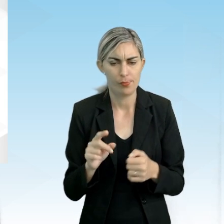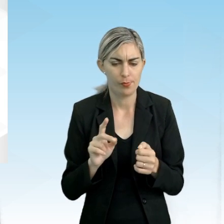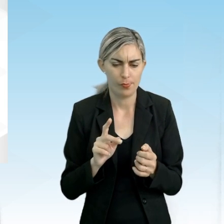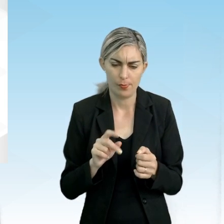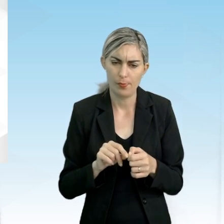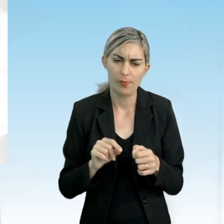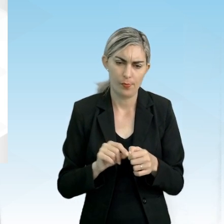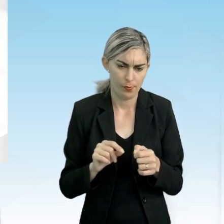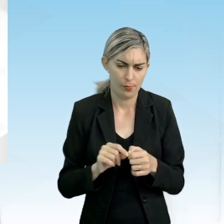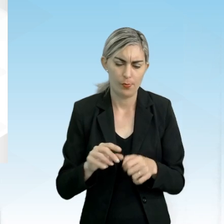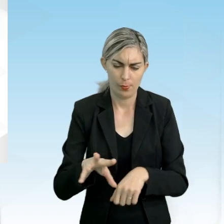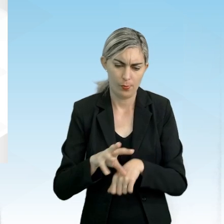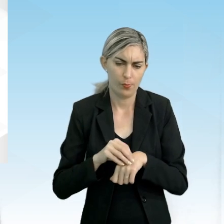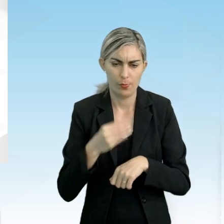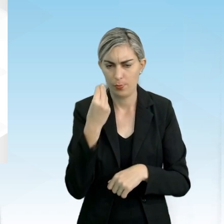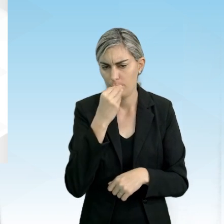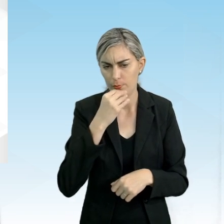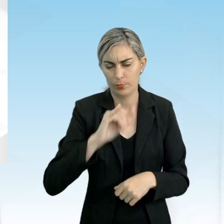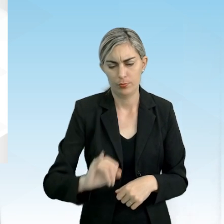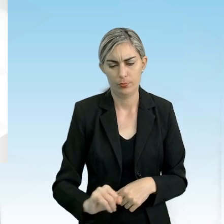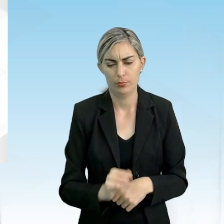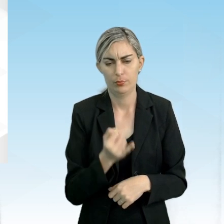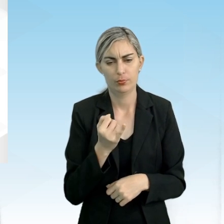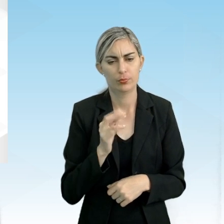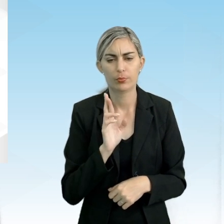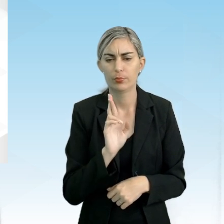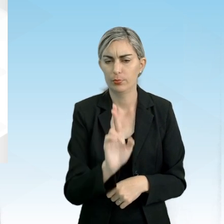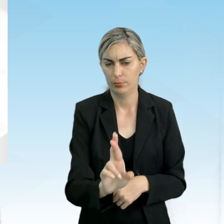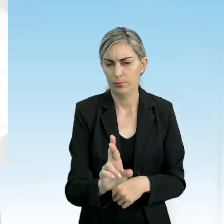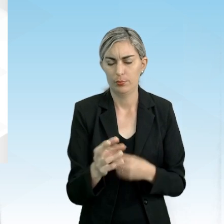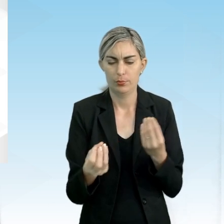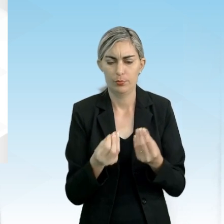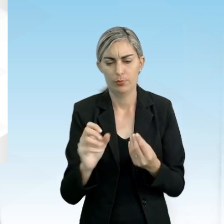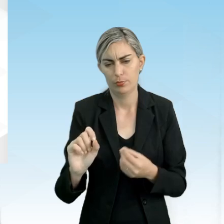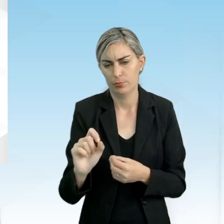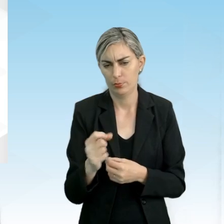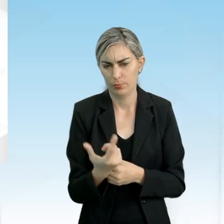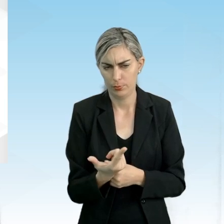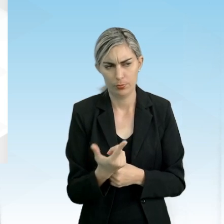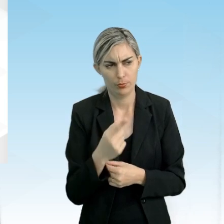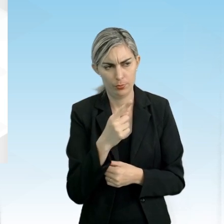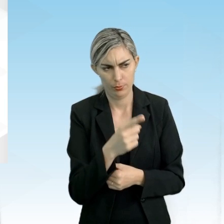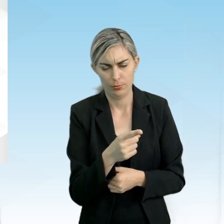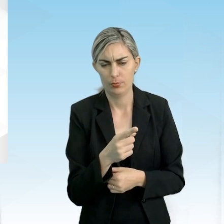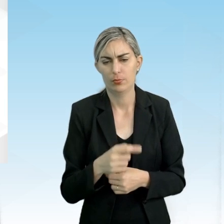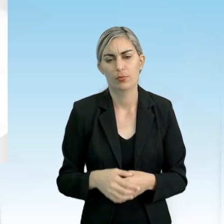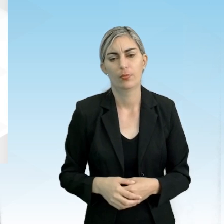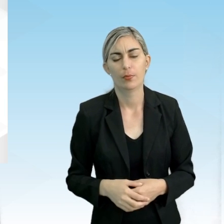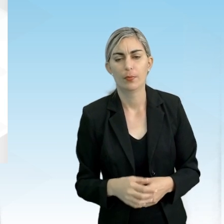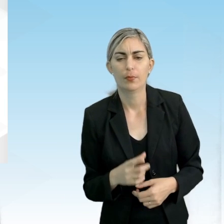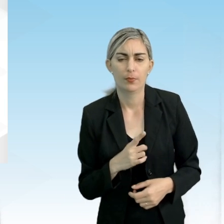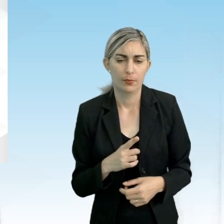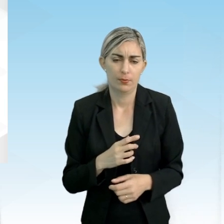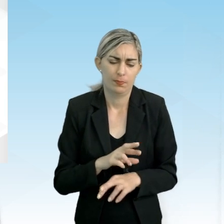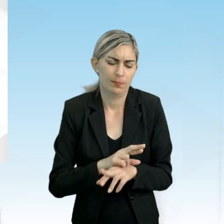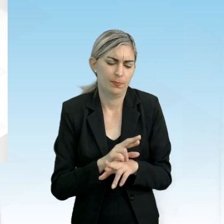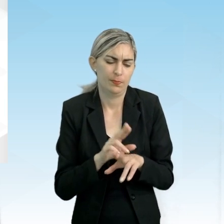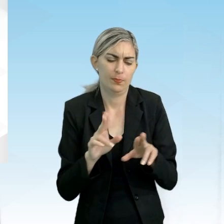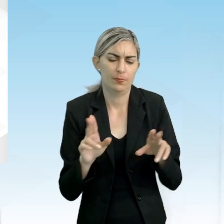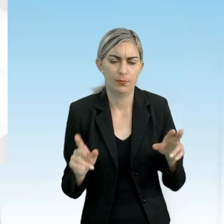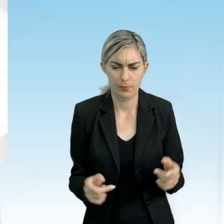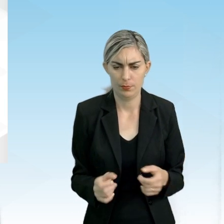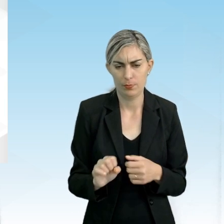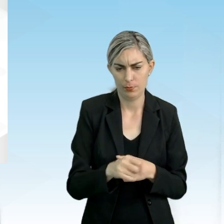ser aproveitada as alternativas de como energia solar ela pode ser ali aproveitadas Elas são inúmeras